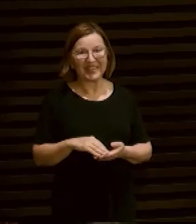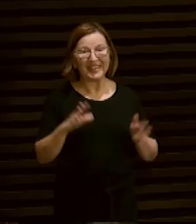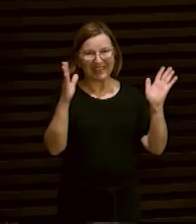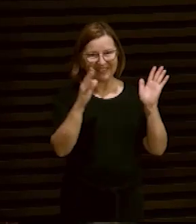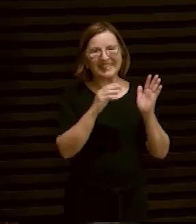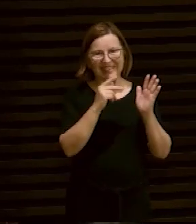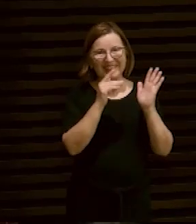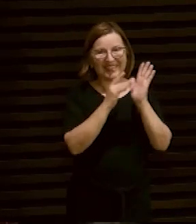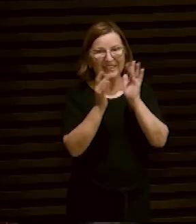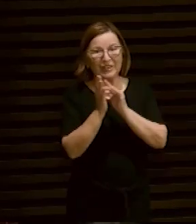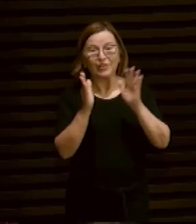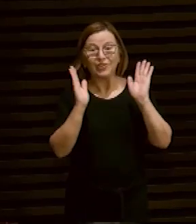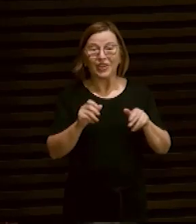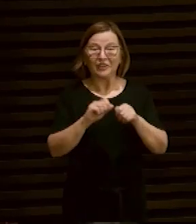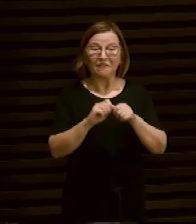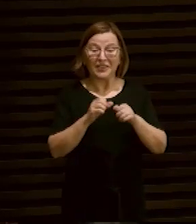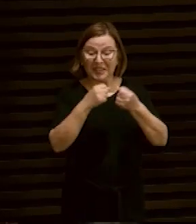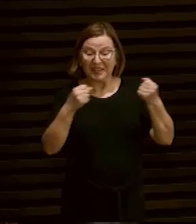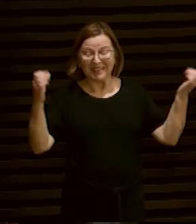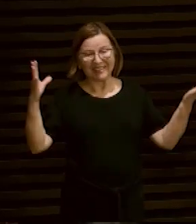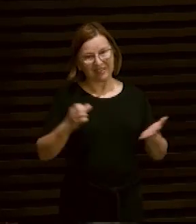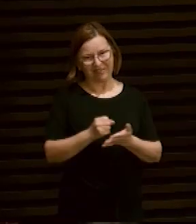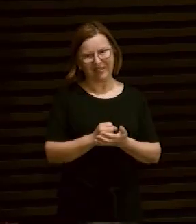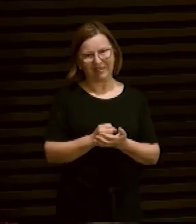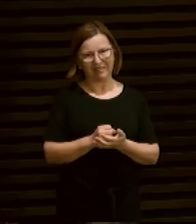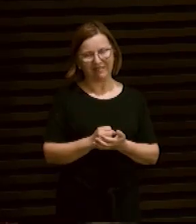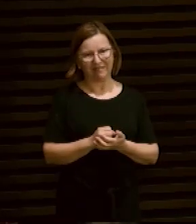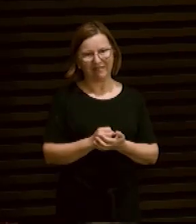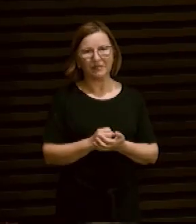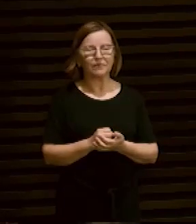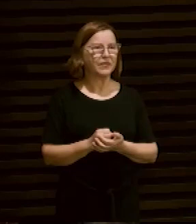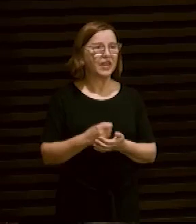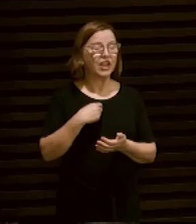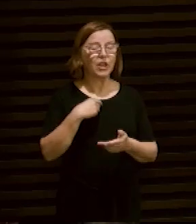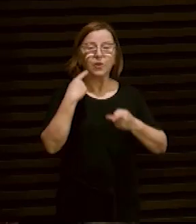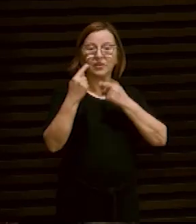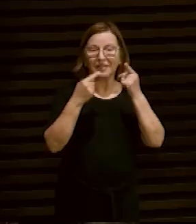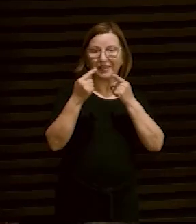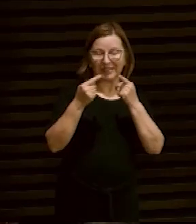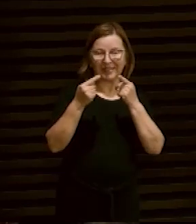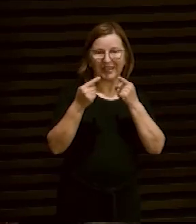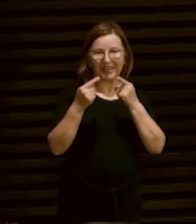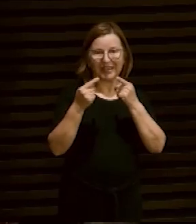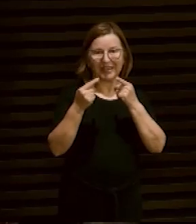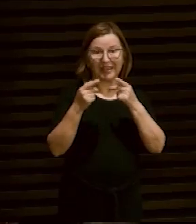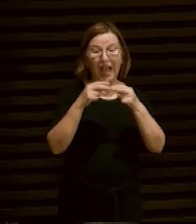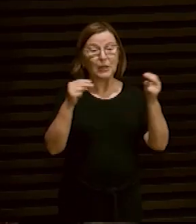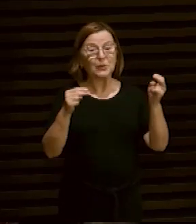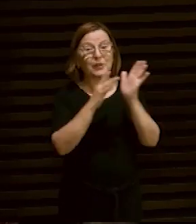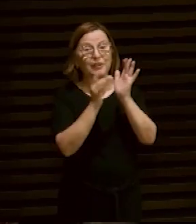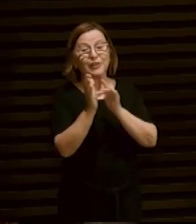tão grande salvação. O que eu vou fazer? Eu vou dizer aquilo que ele disse.